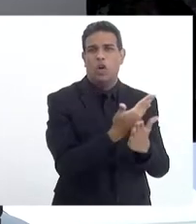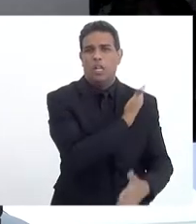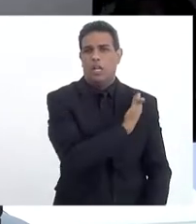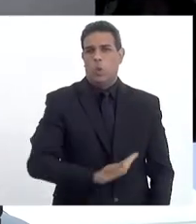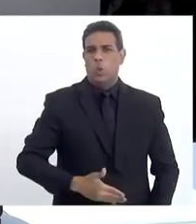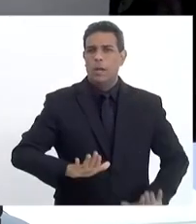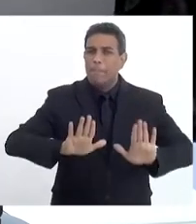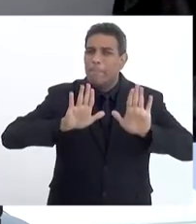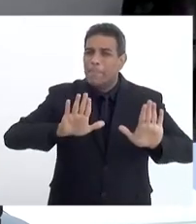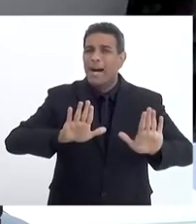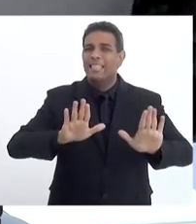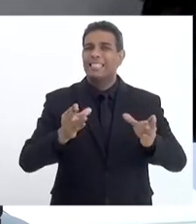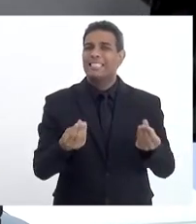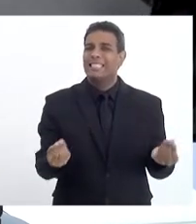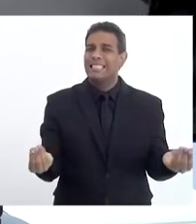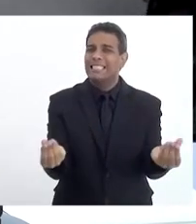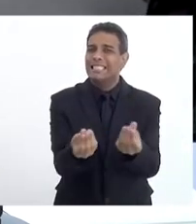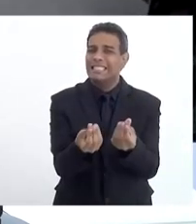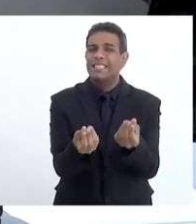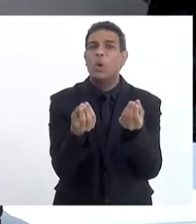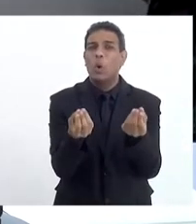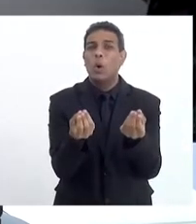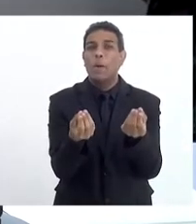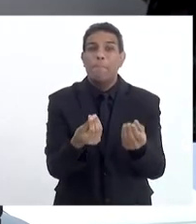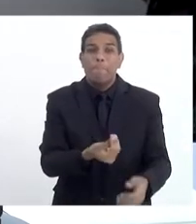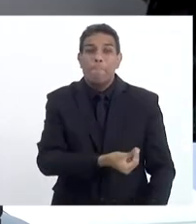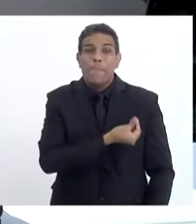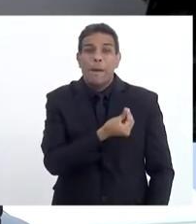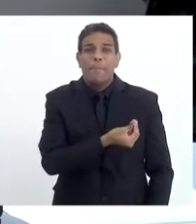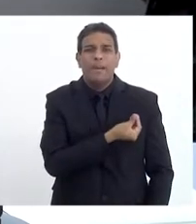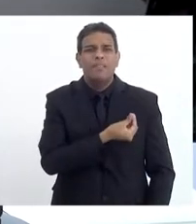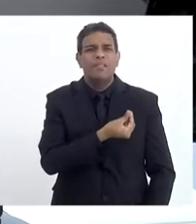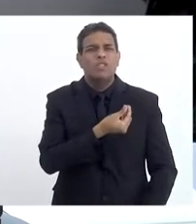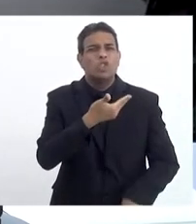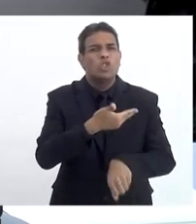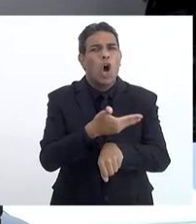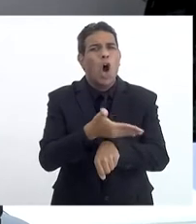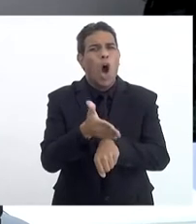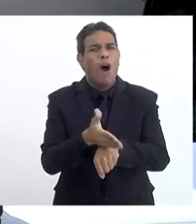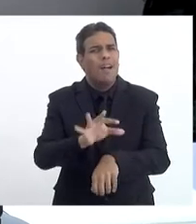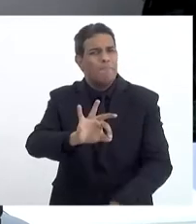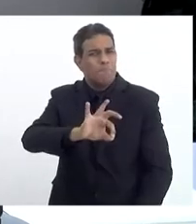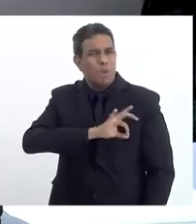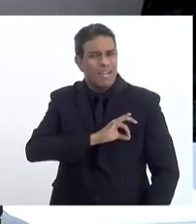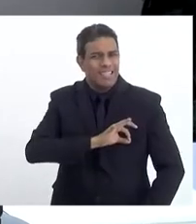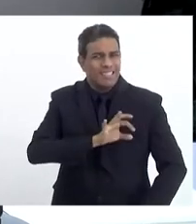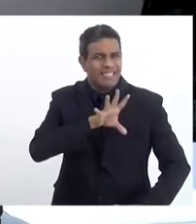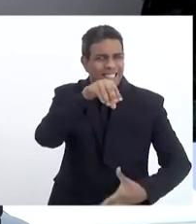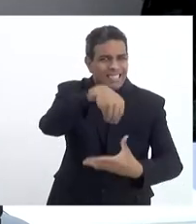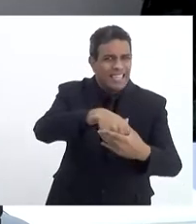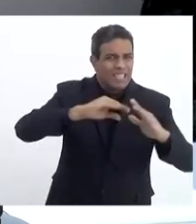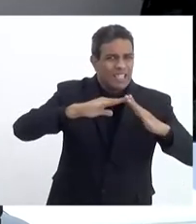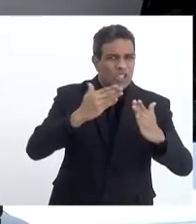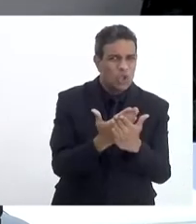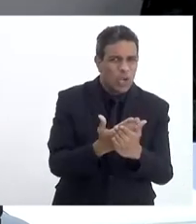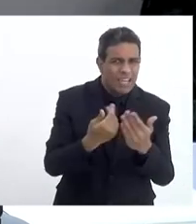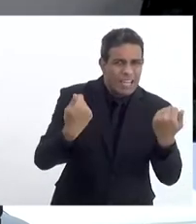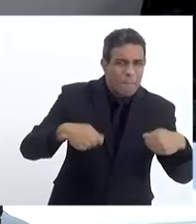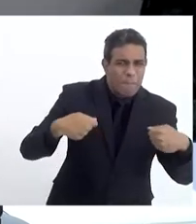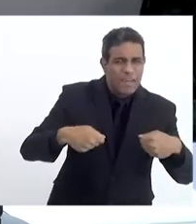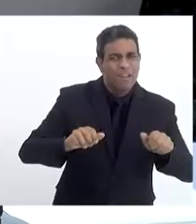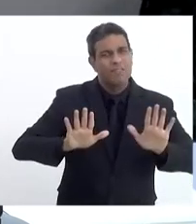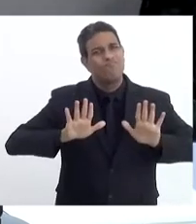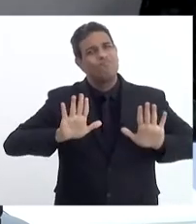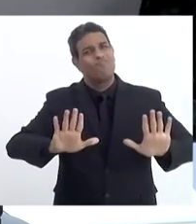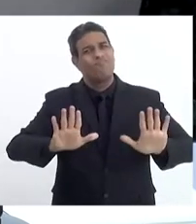essa. A questão é que a presença contínua. Nós não temos na nossa corporação, sob